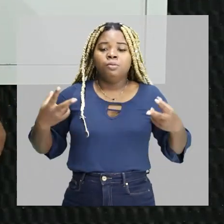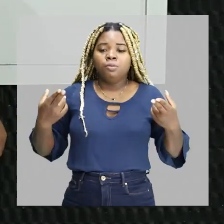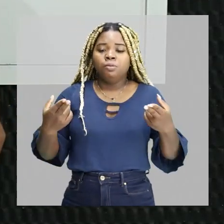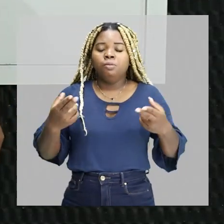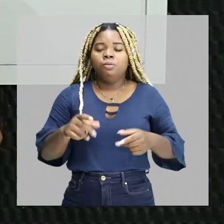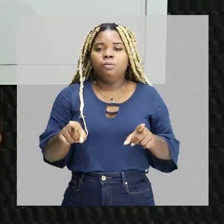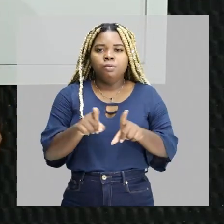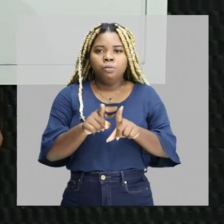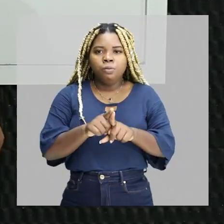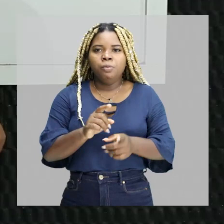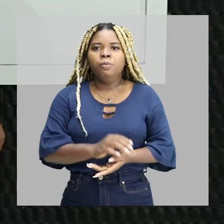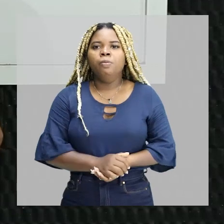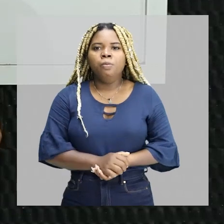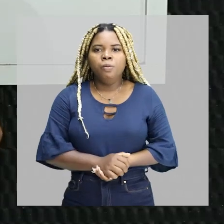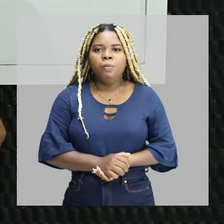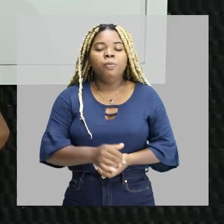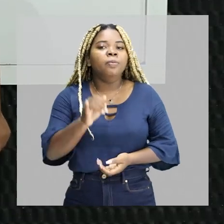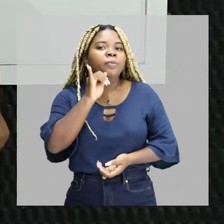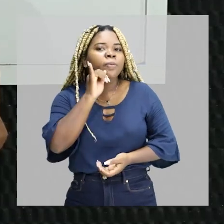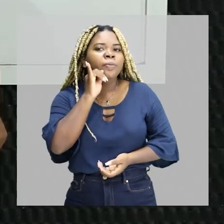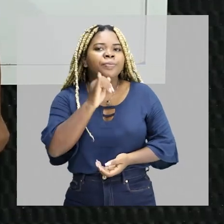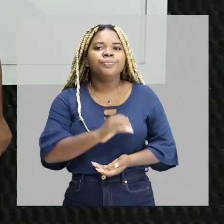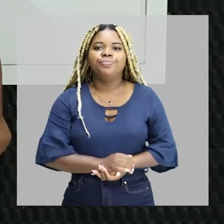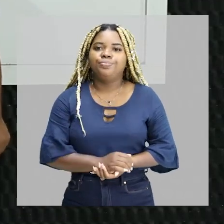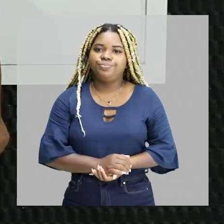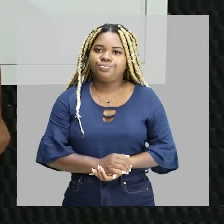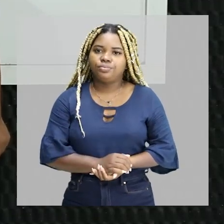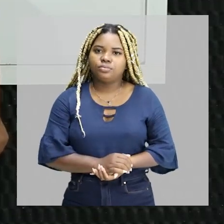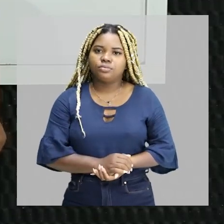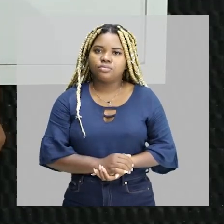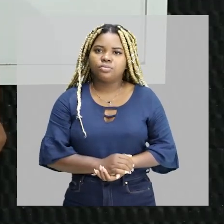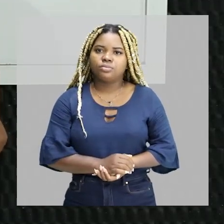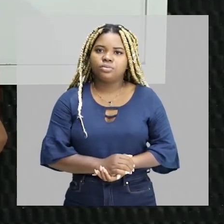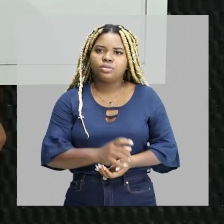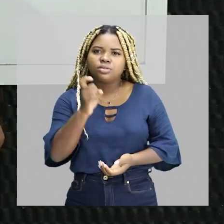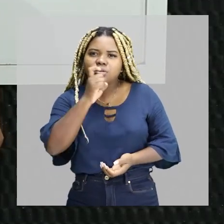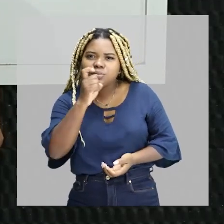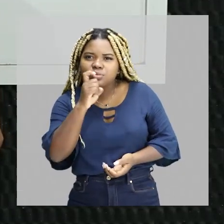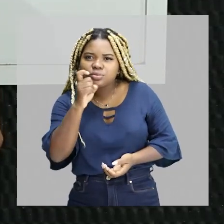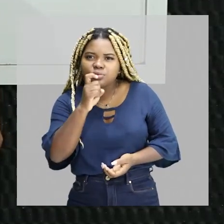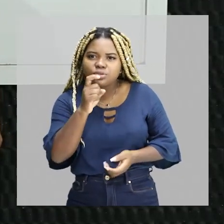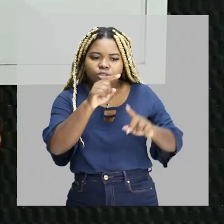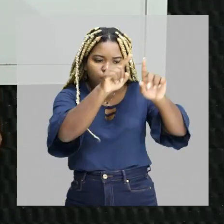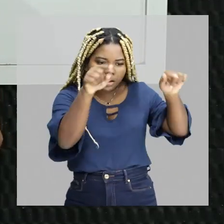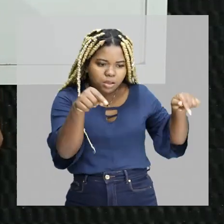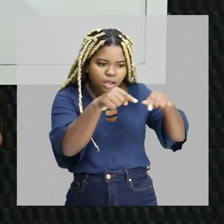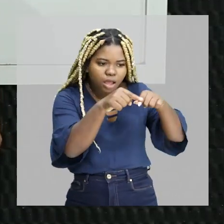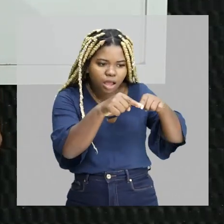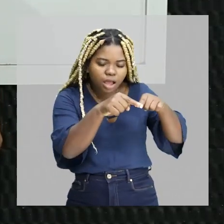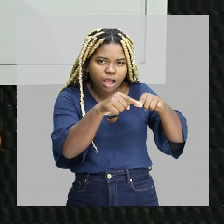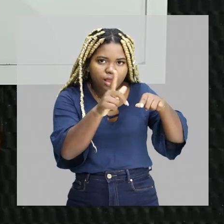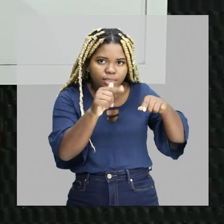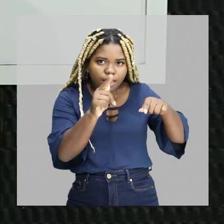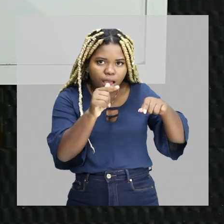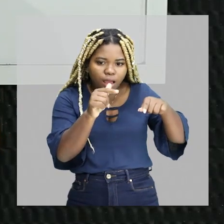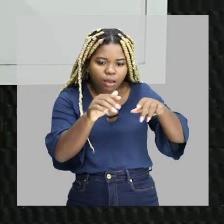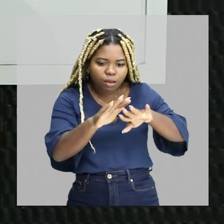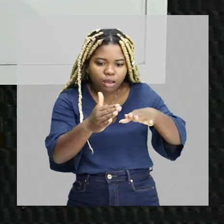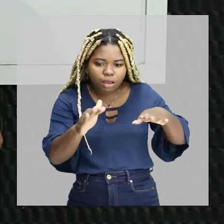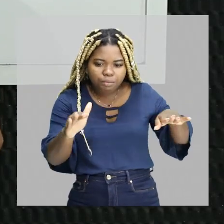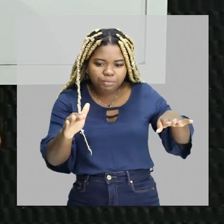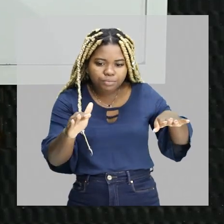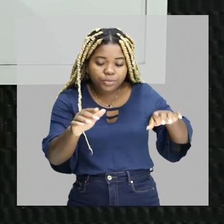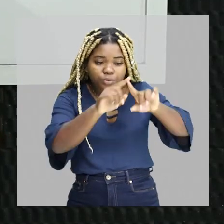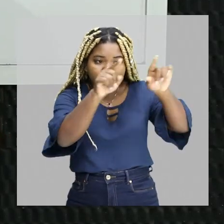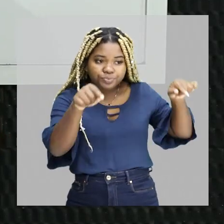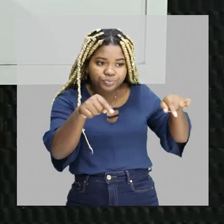iguais, ok? Por exemplo, um cubo de gelo na água, né, na água líquida. Um cubo de gelo é água